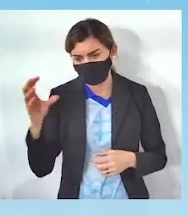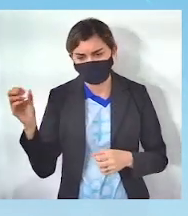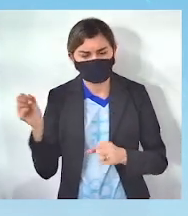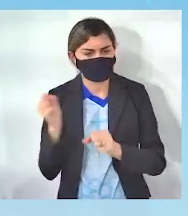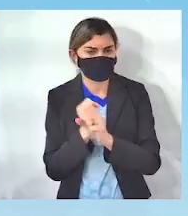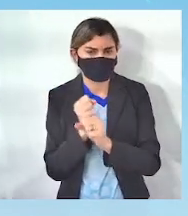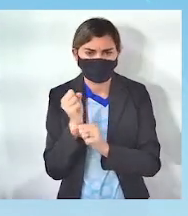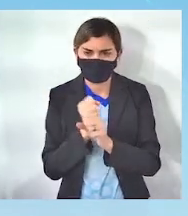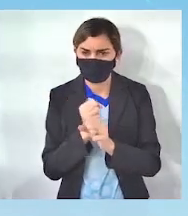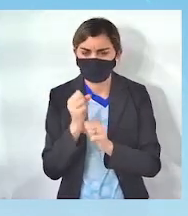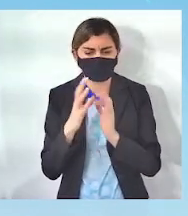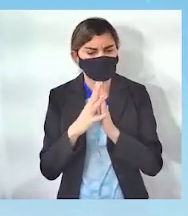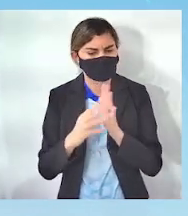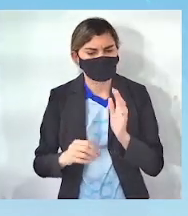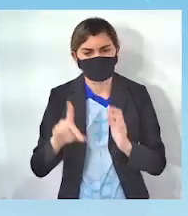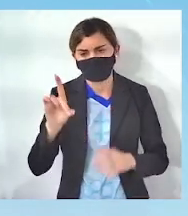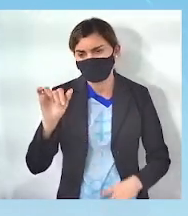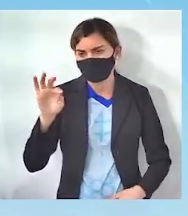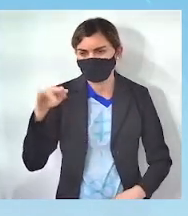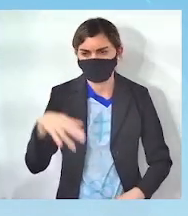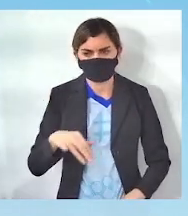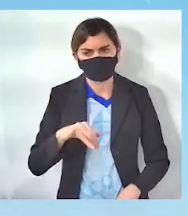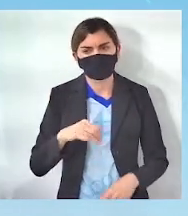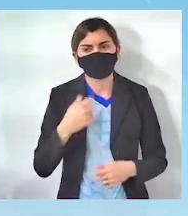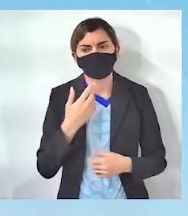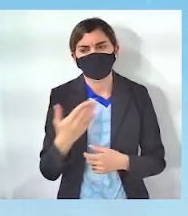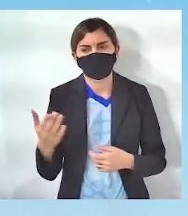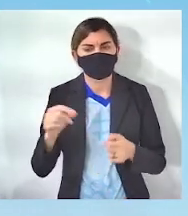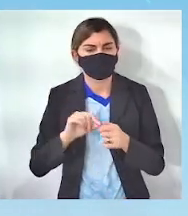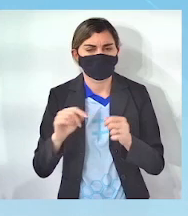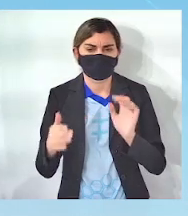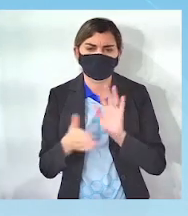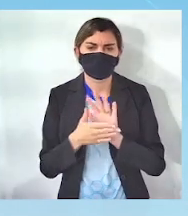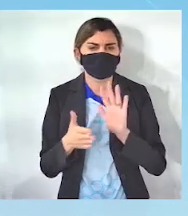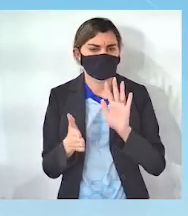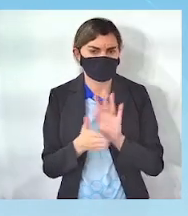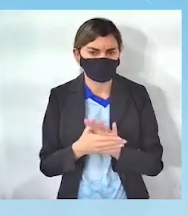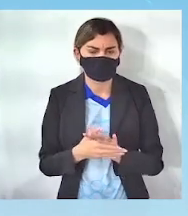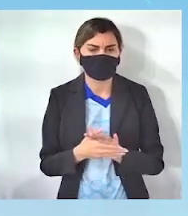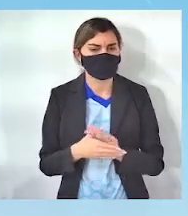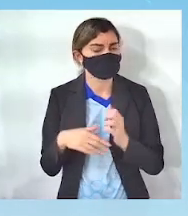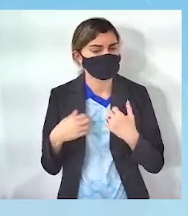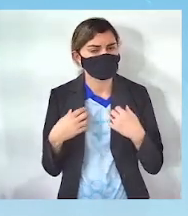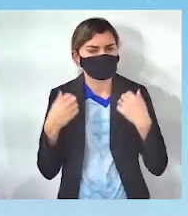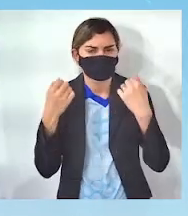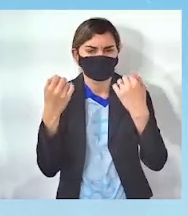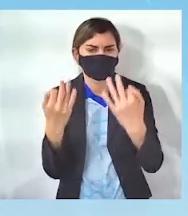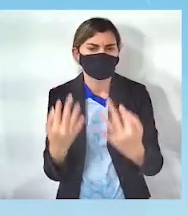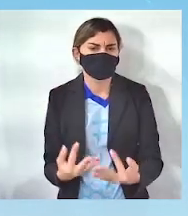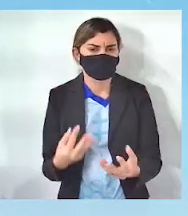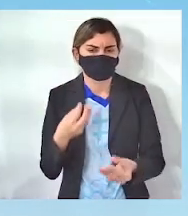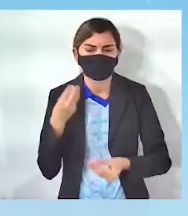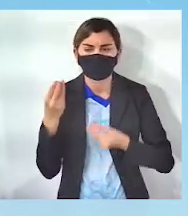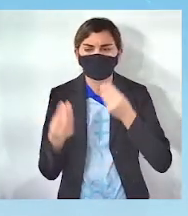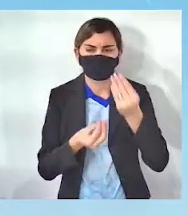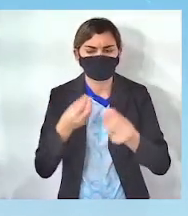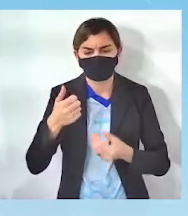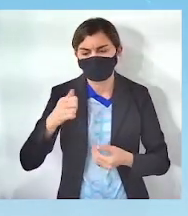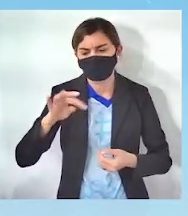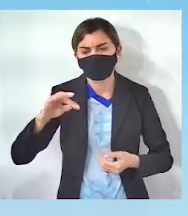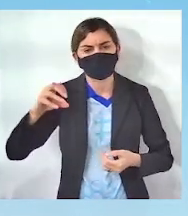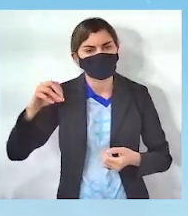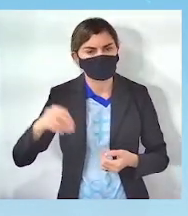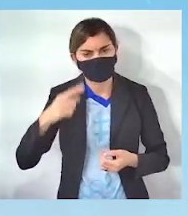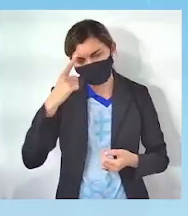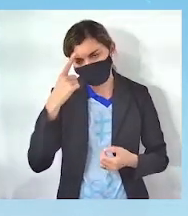modelo de Dalton, Joseph John Thomson vai fazer propostas para explicar como é o átomo na sua